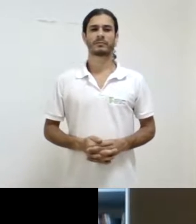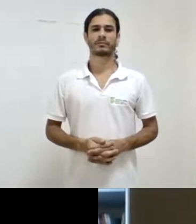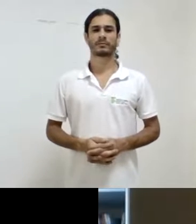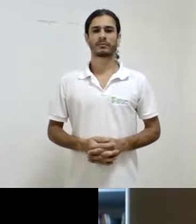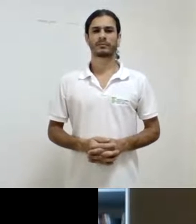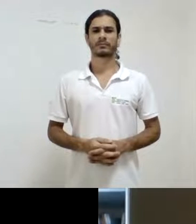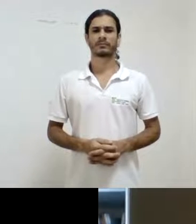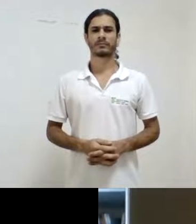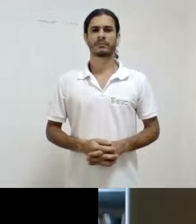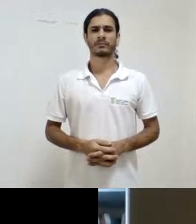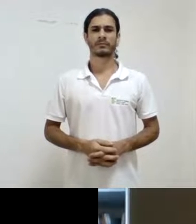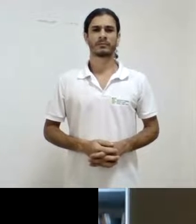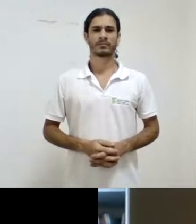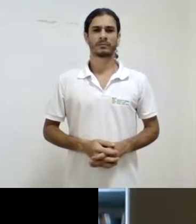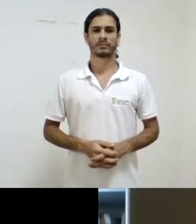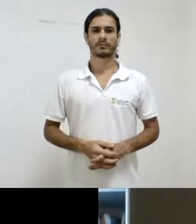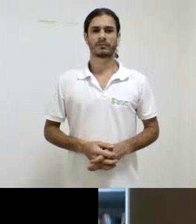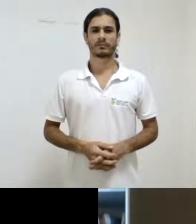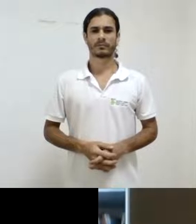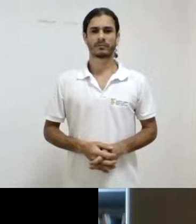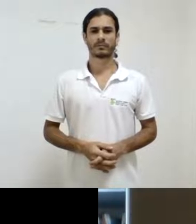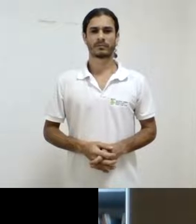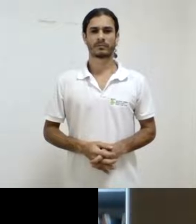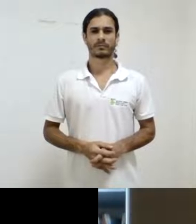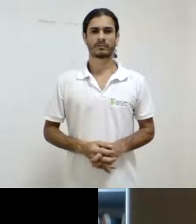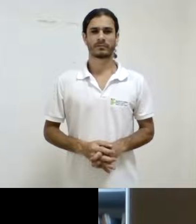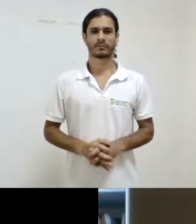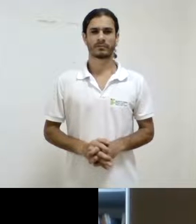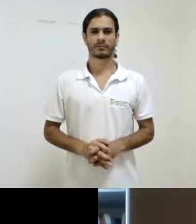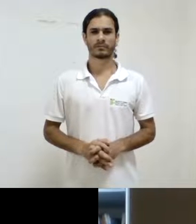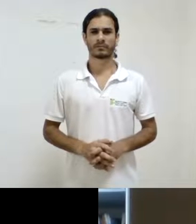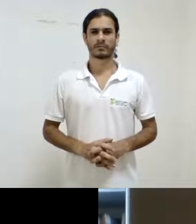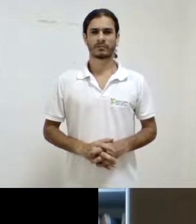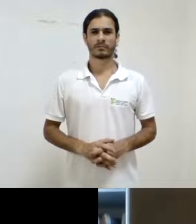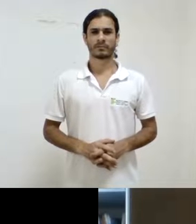Apareceu uma caixinha escrito got it? Não.